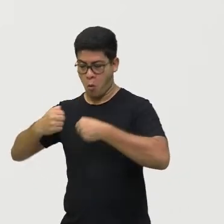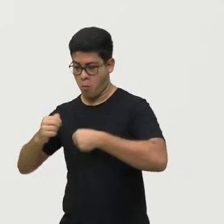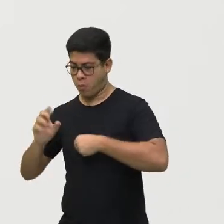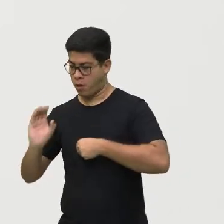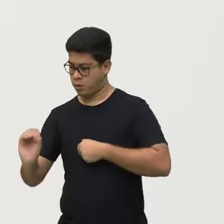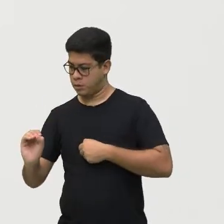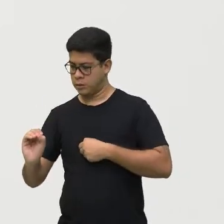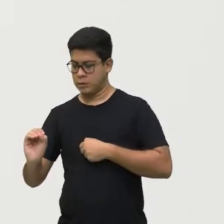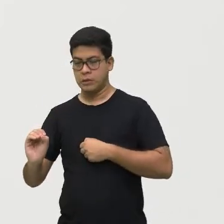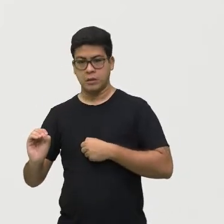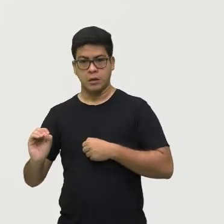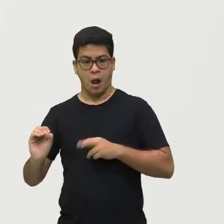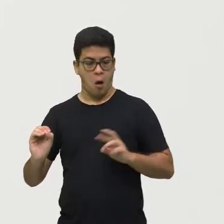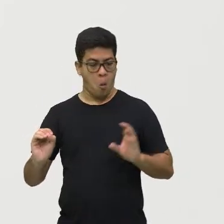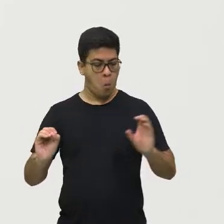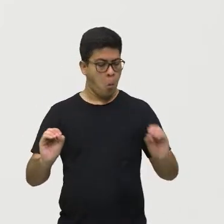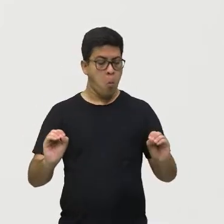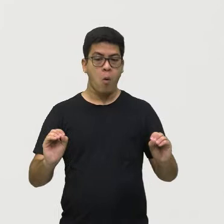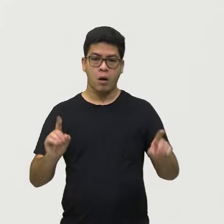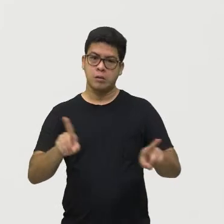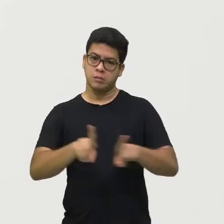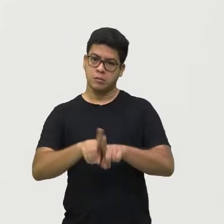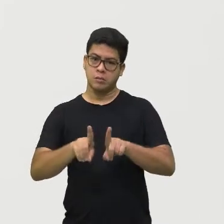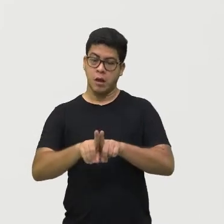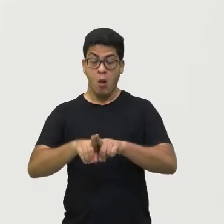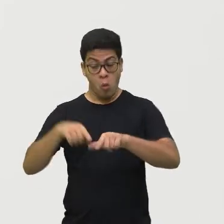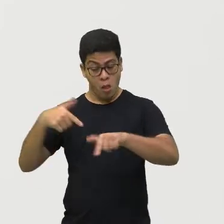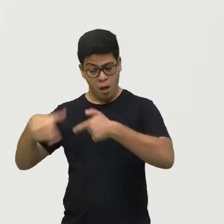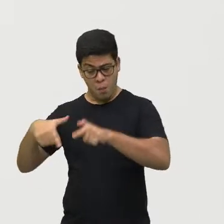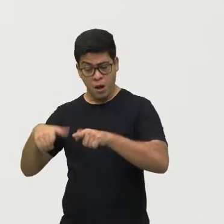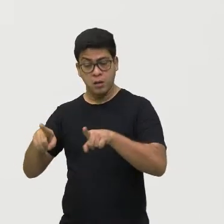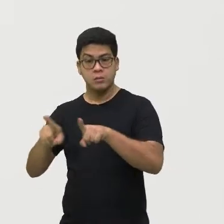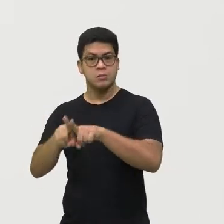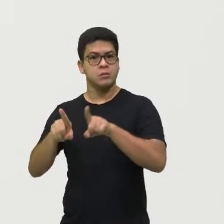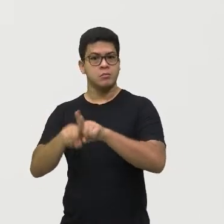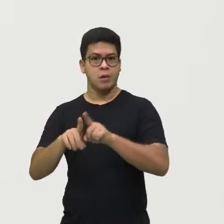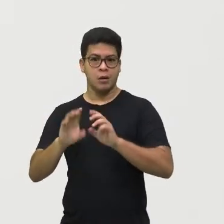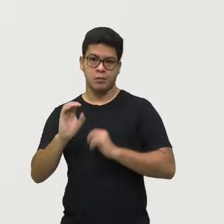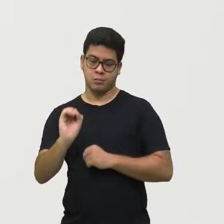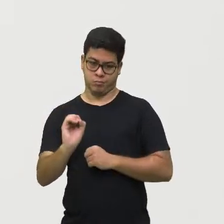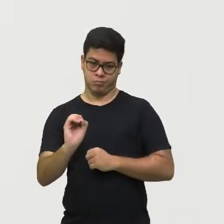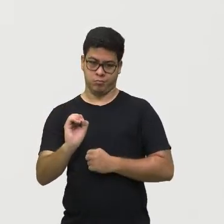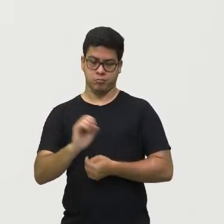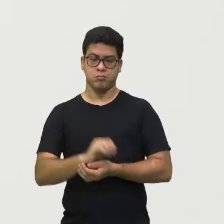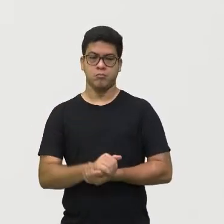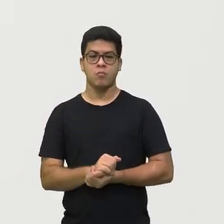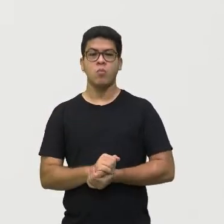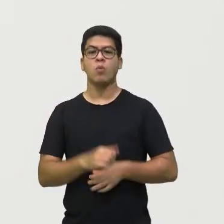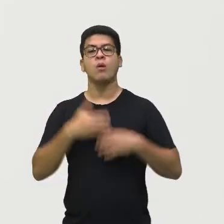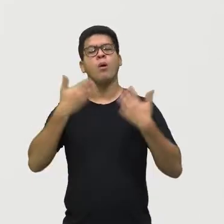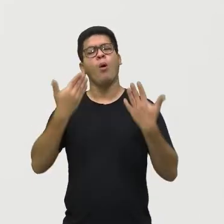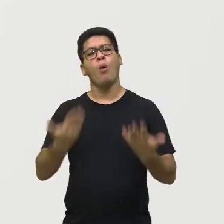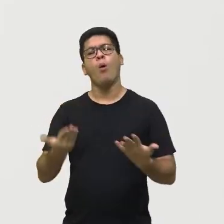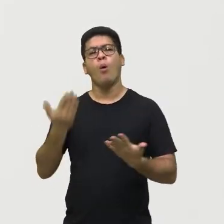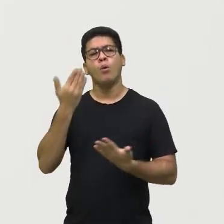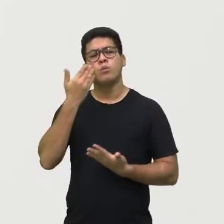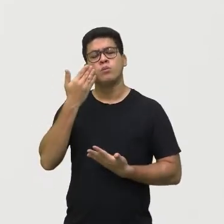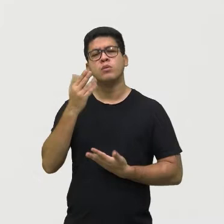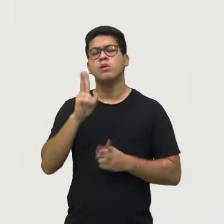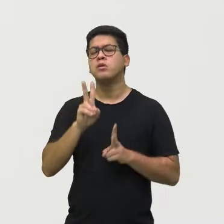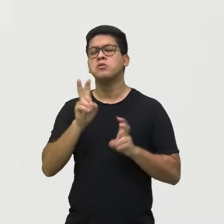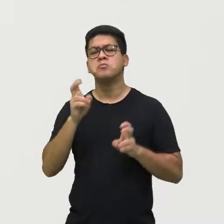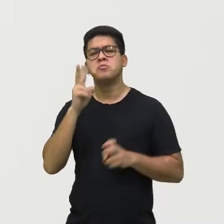e, consequentemente, vai ter um trabalho também igual a zero, certo? E aqui, pessoal, você vê